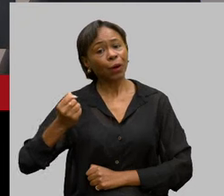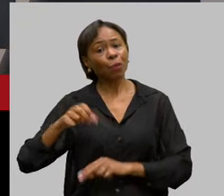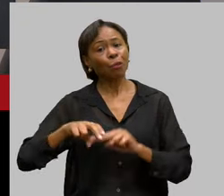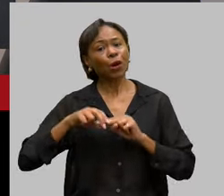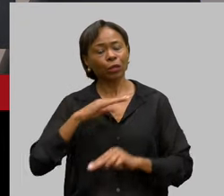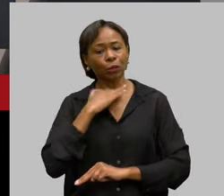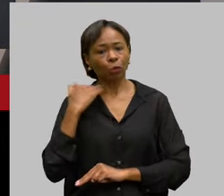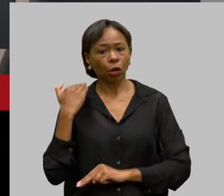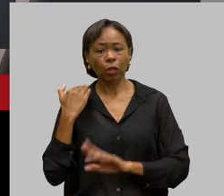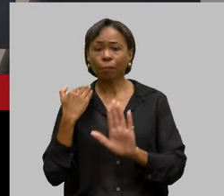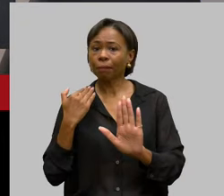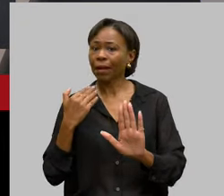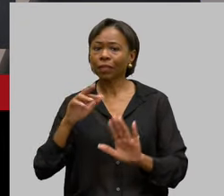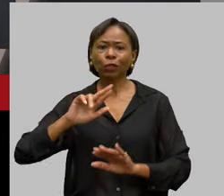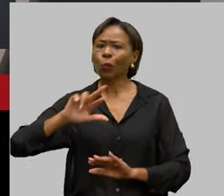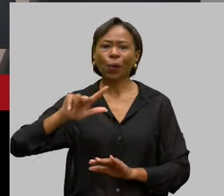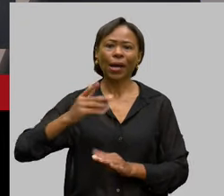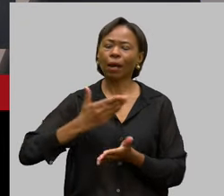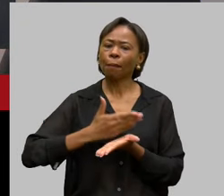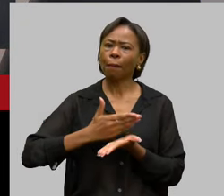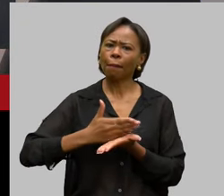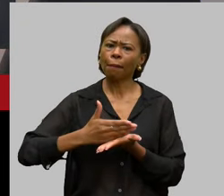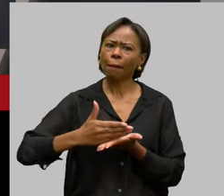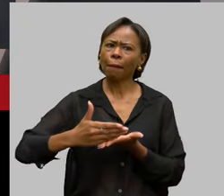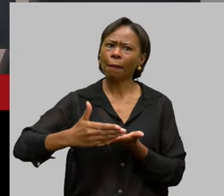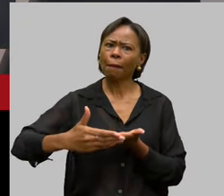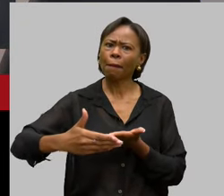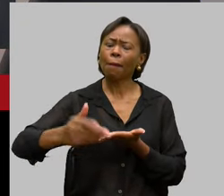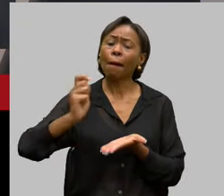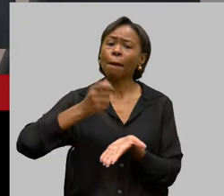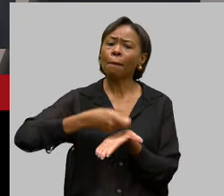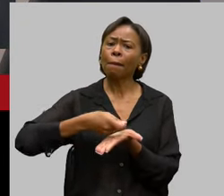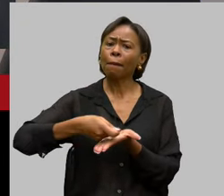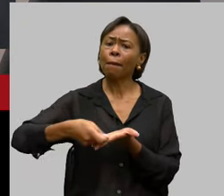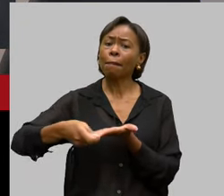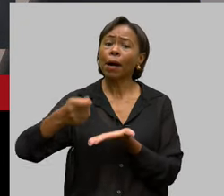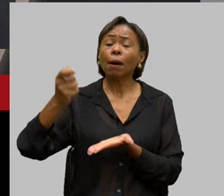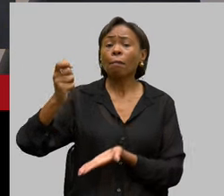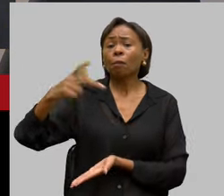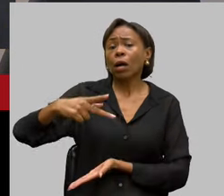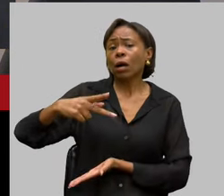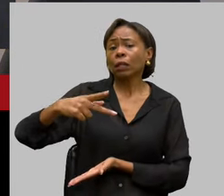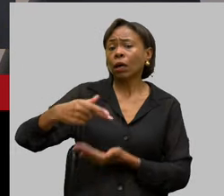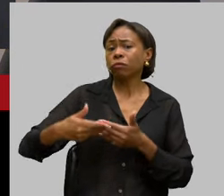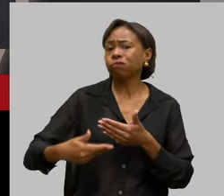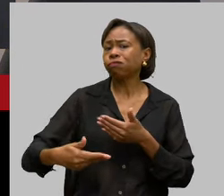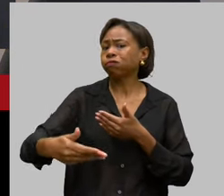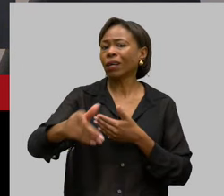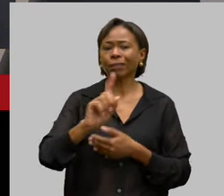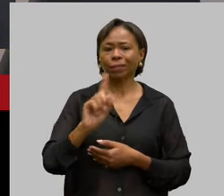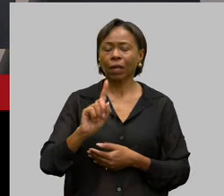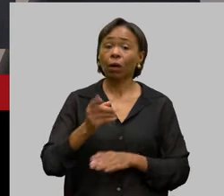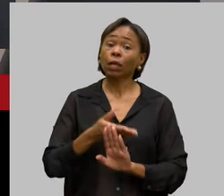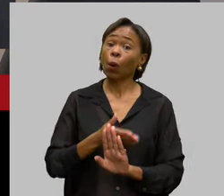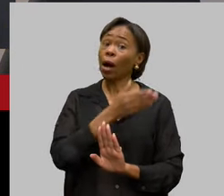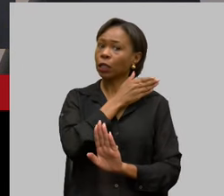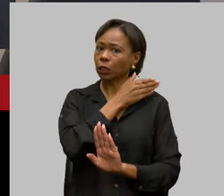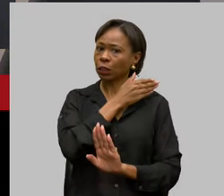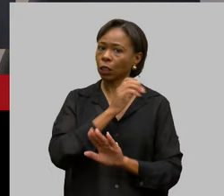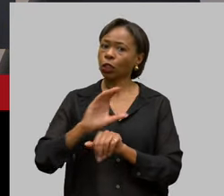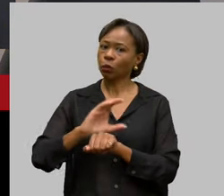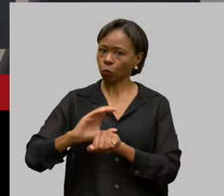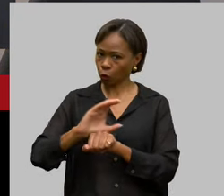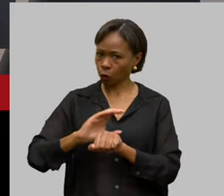pensando numa aposentadoria em longo prazo essa era a fotografia que nós tínhamos antes da constituição de 88 Eis